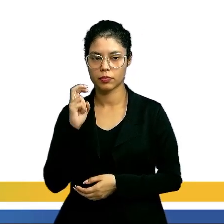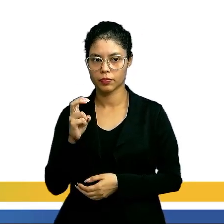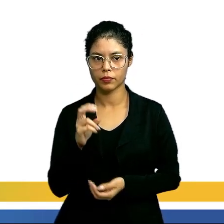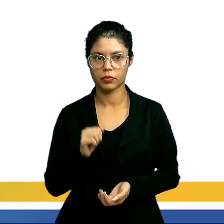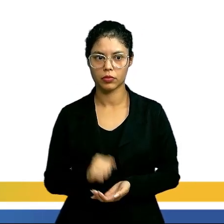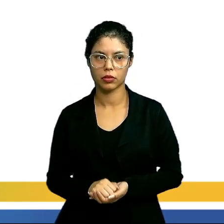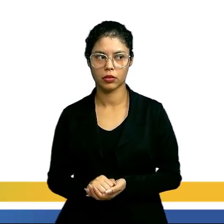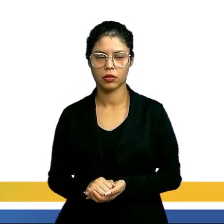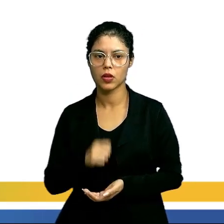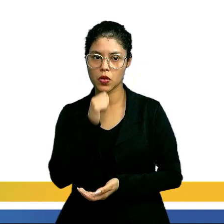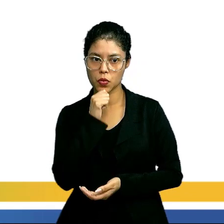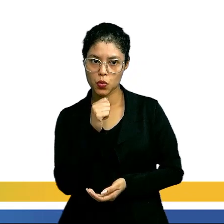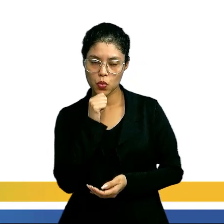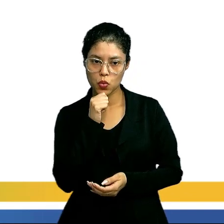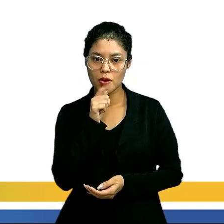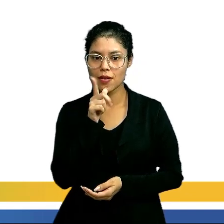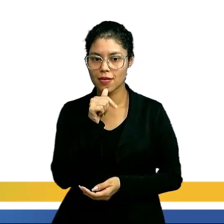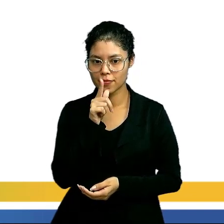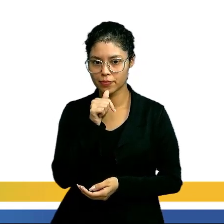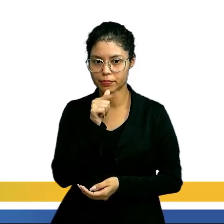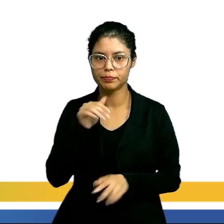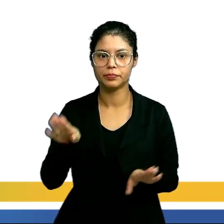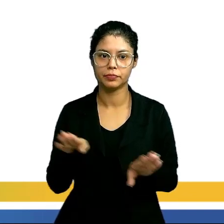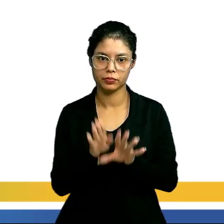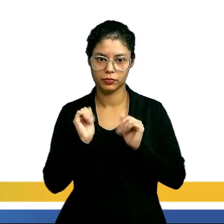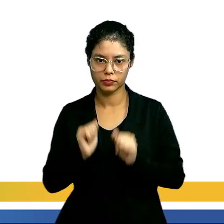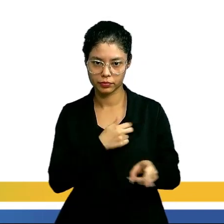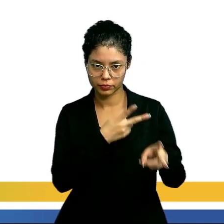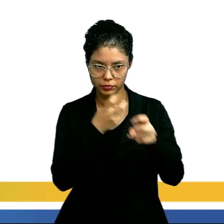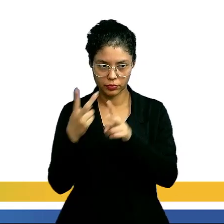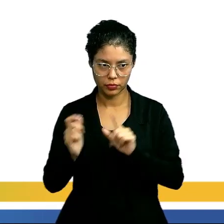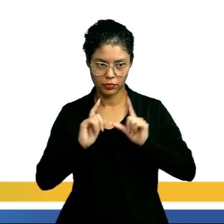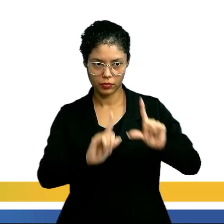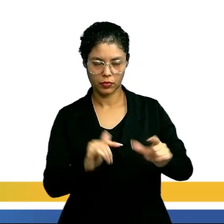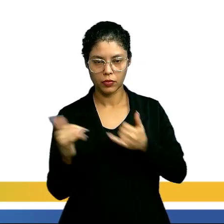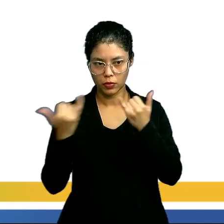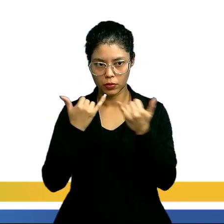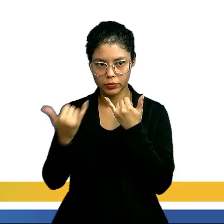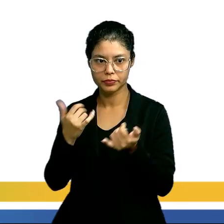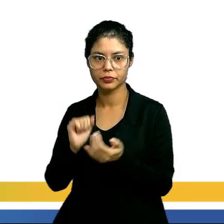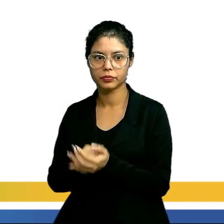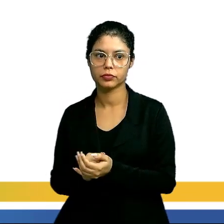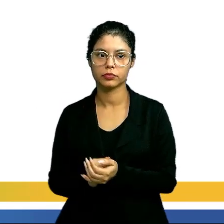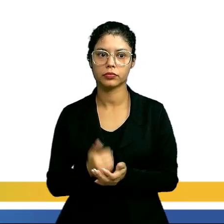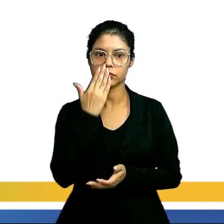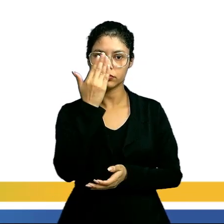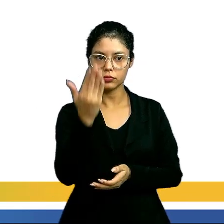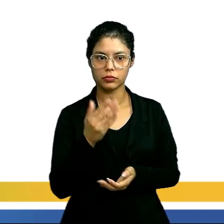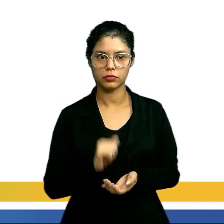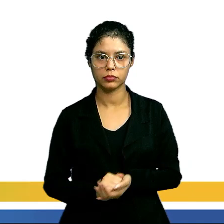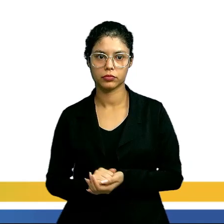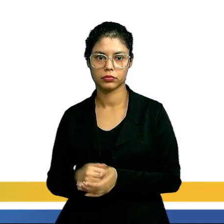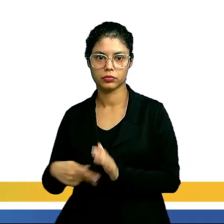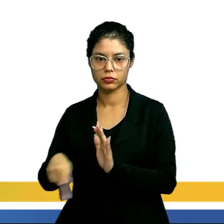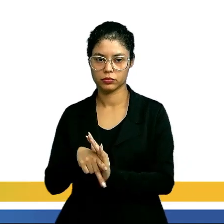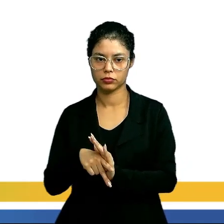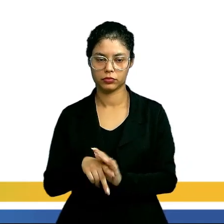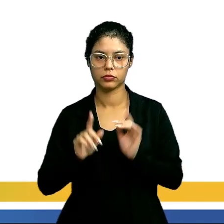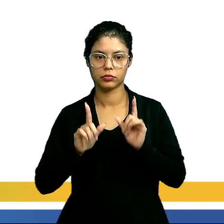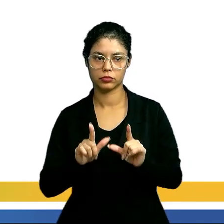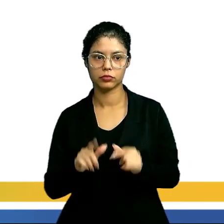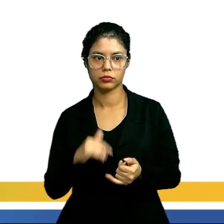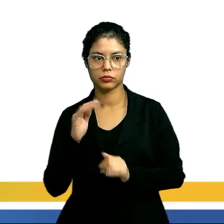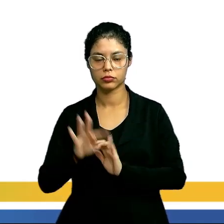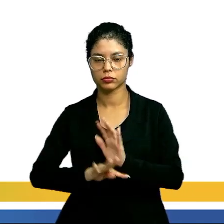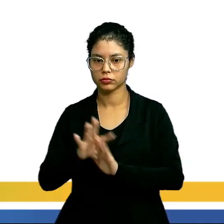5. Em um parque aquático, pode-se observar uma placa informativa em frente a um requisitado brinquedo, com o